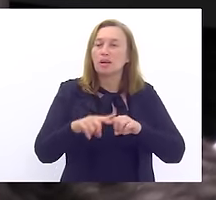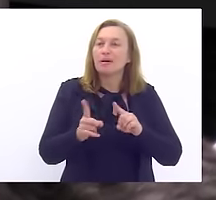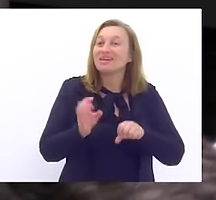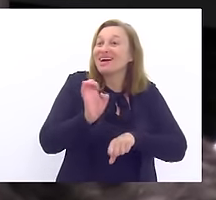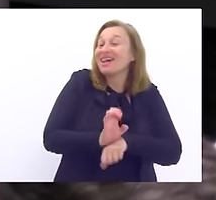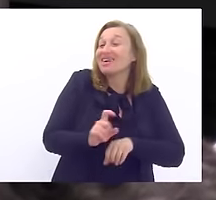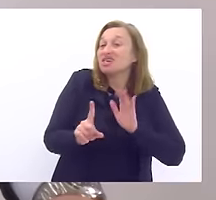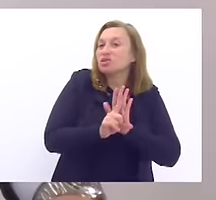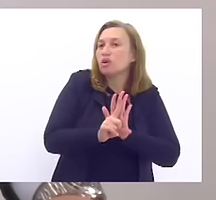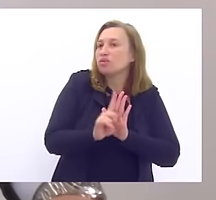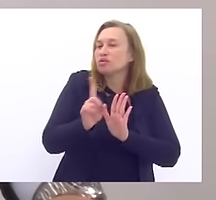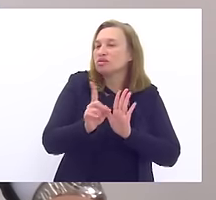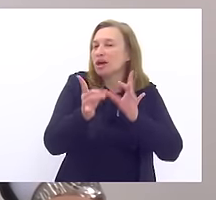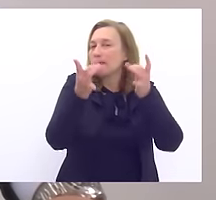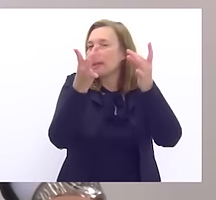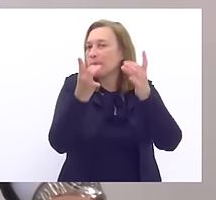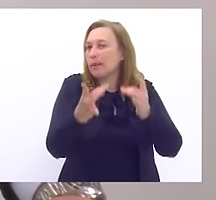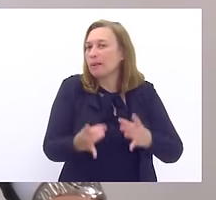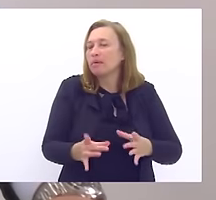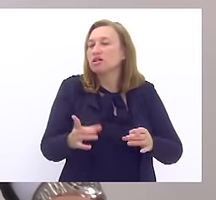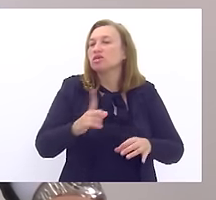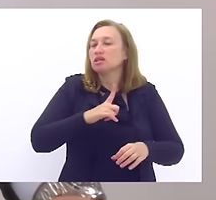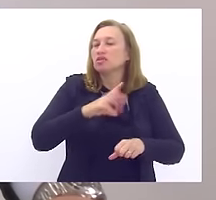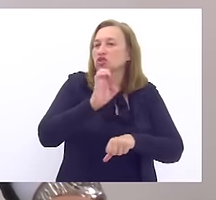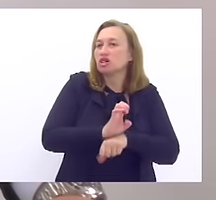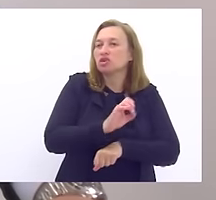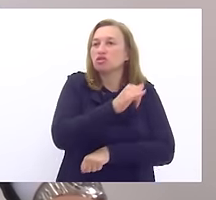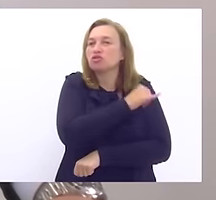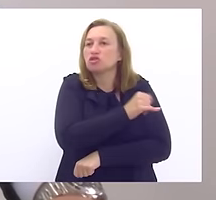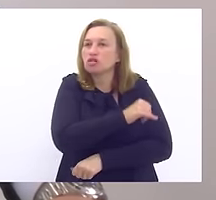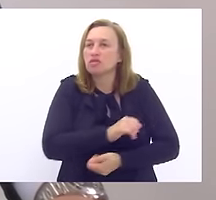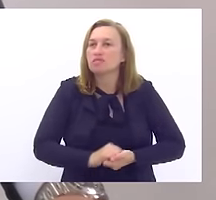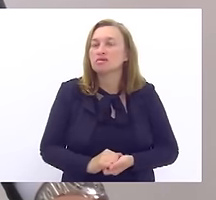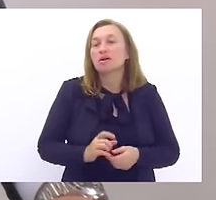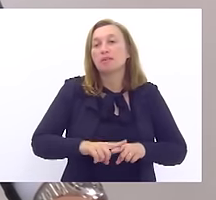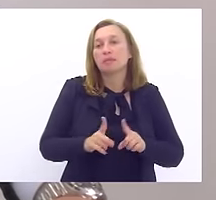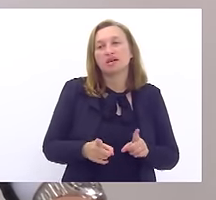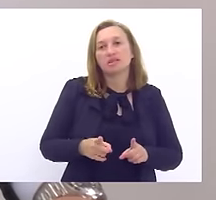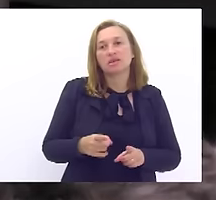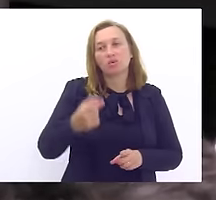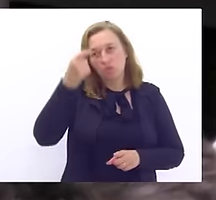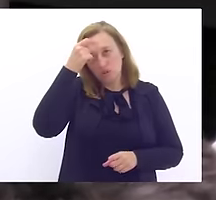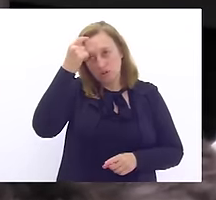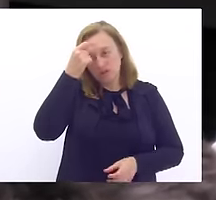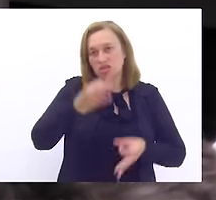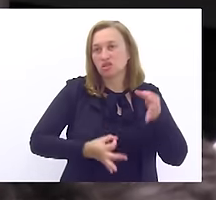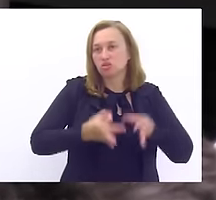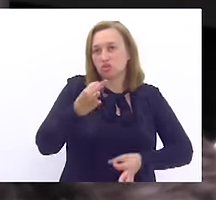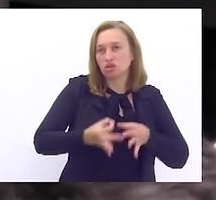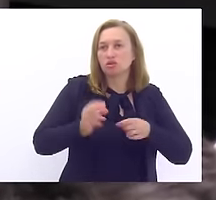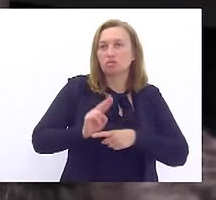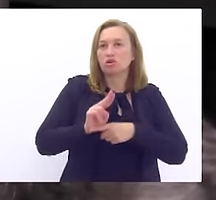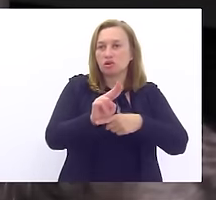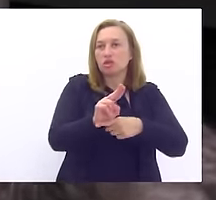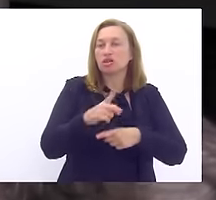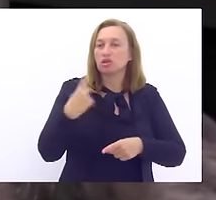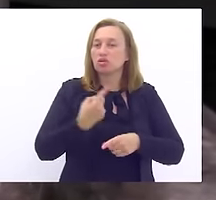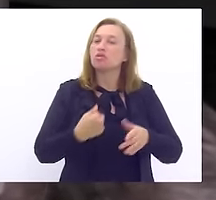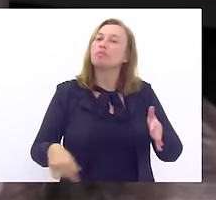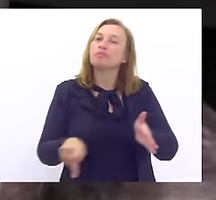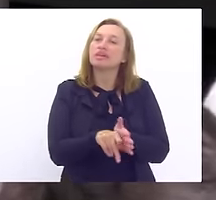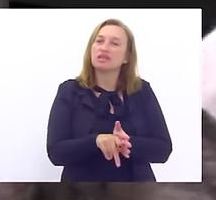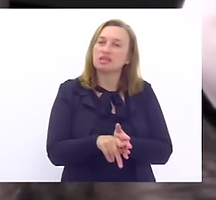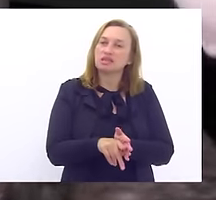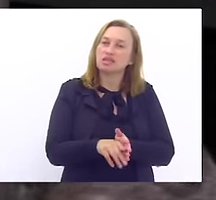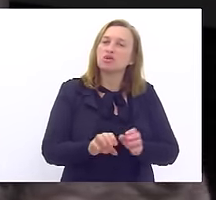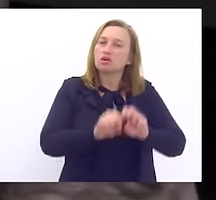não tem essa distinção a gente está no estado do Rio de Janeiro uma a um embrógrado jurídico que foi dirimido pela procuradoria nós fazemos parte da